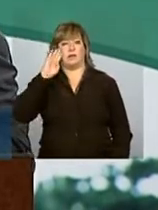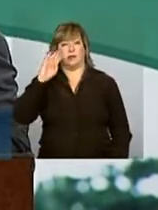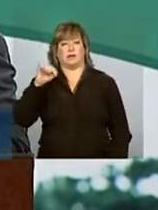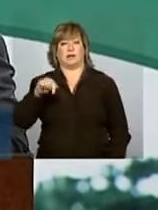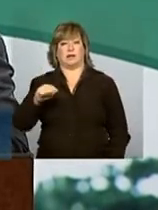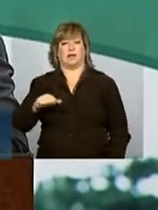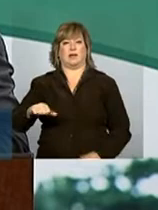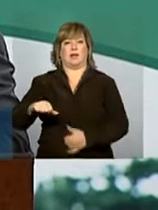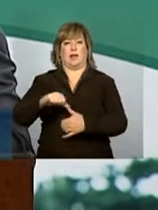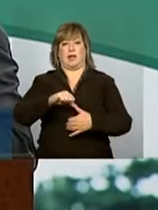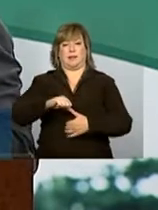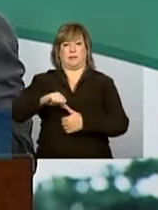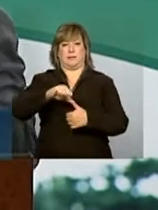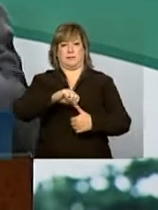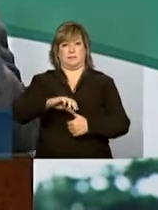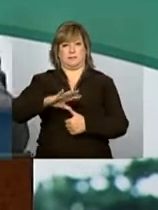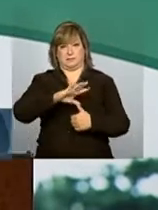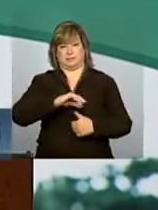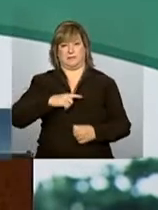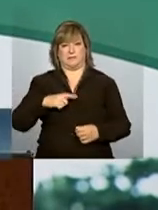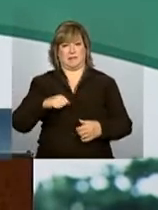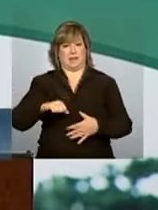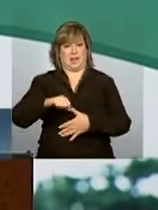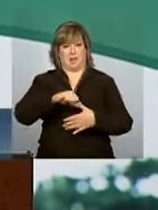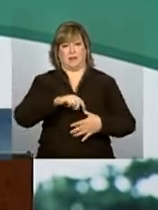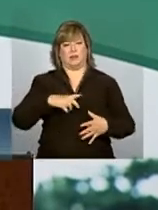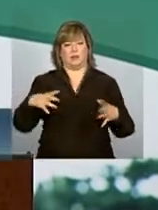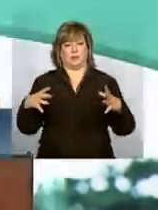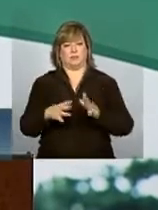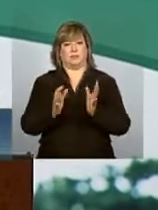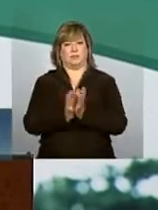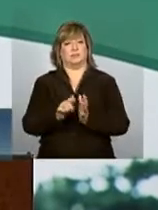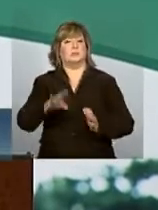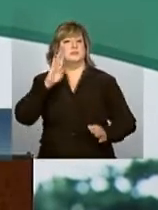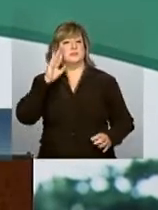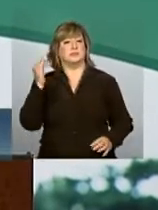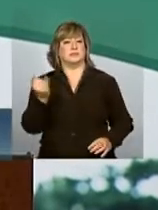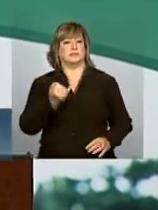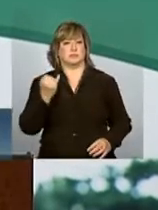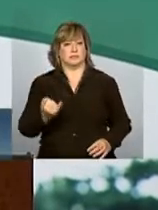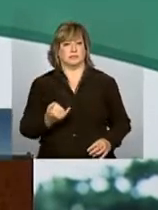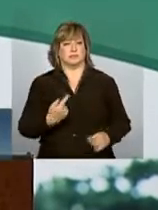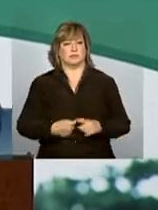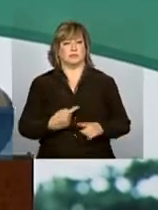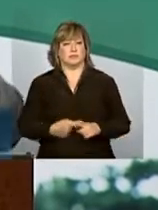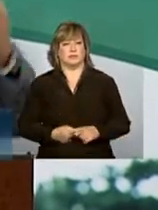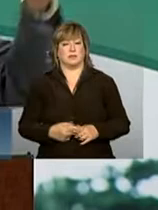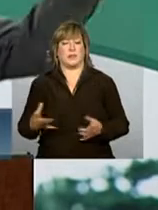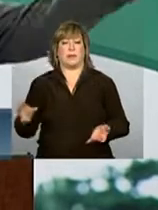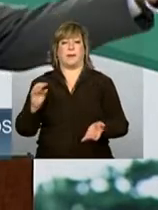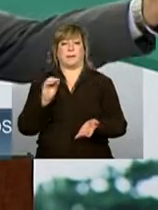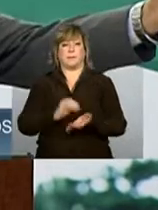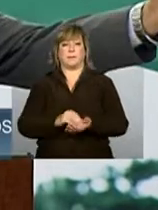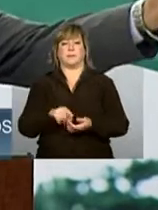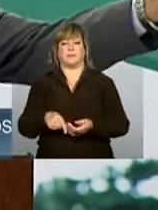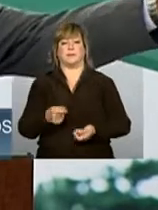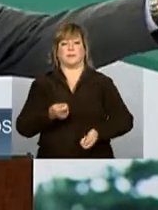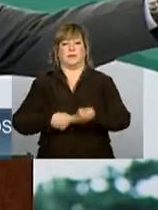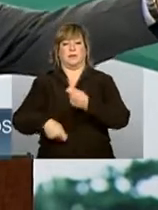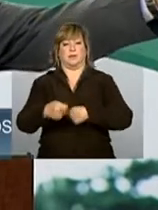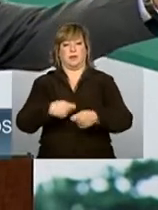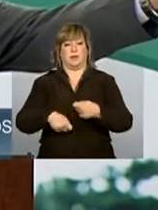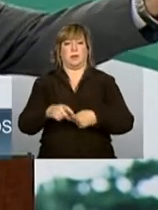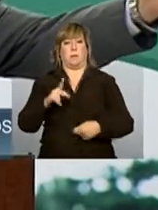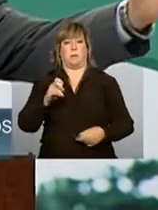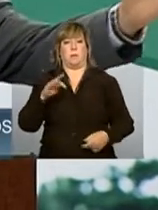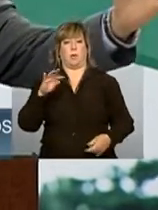América Latina. É estrategicamente colocado para comercializar duas mãos para o Porto